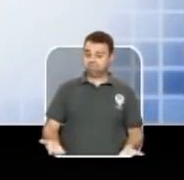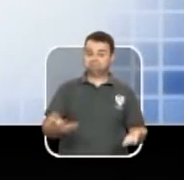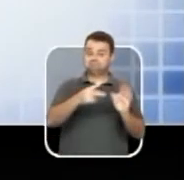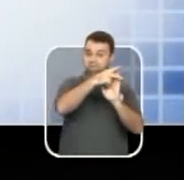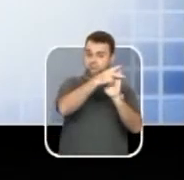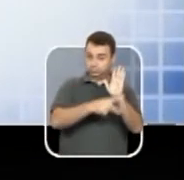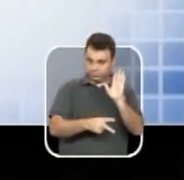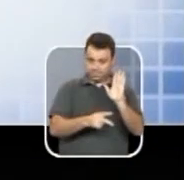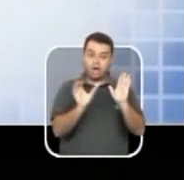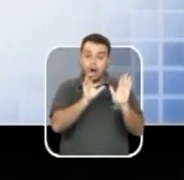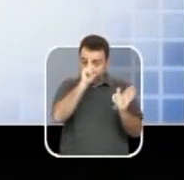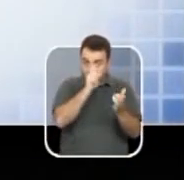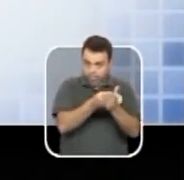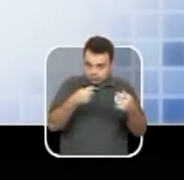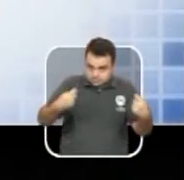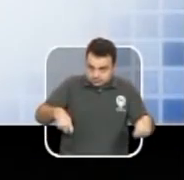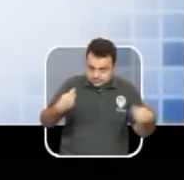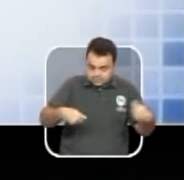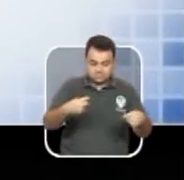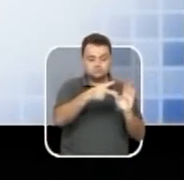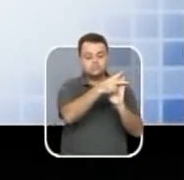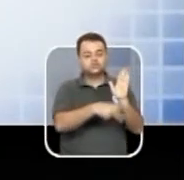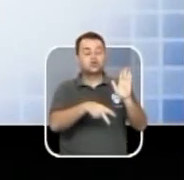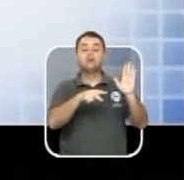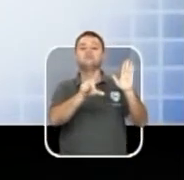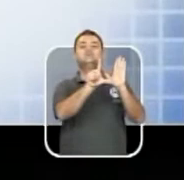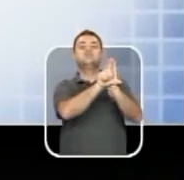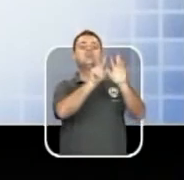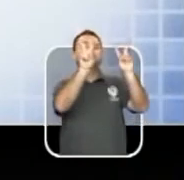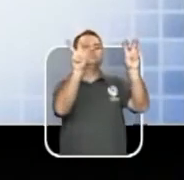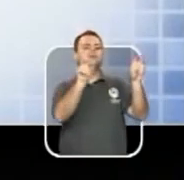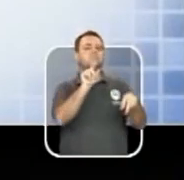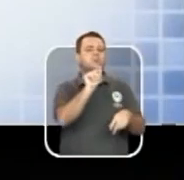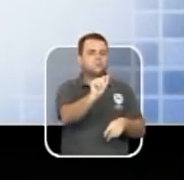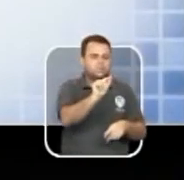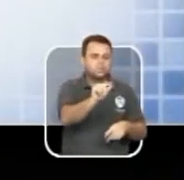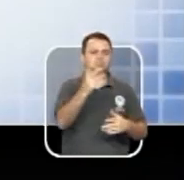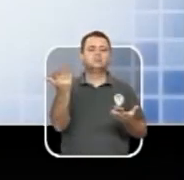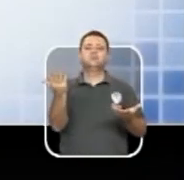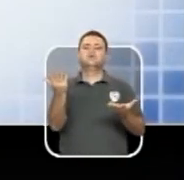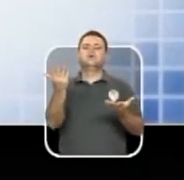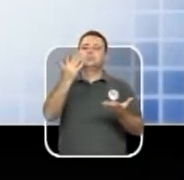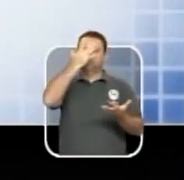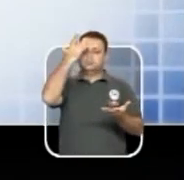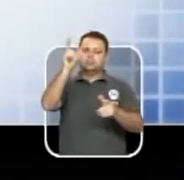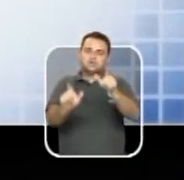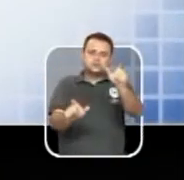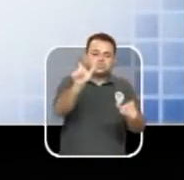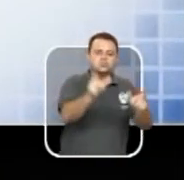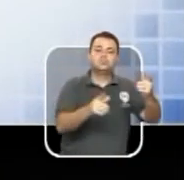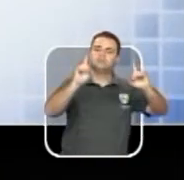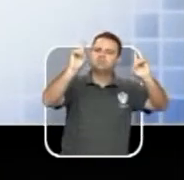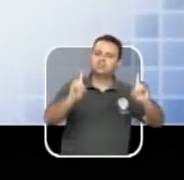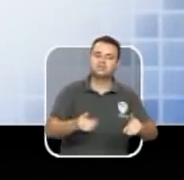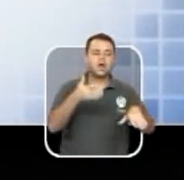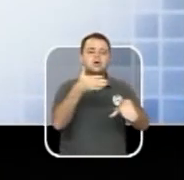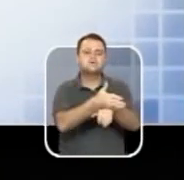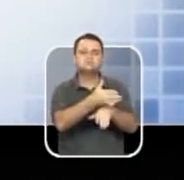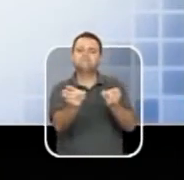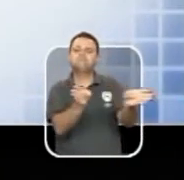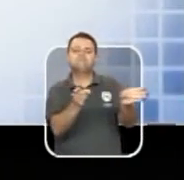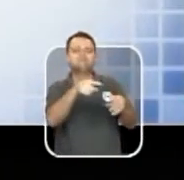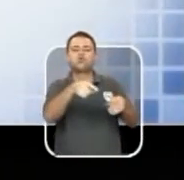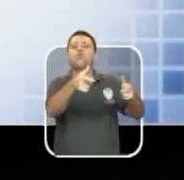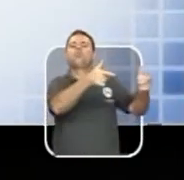aprovado em regime de urgência o projeto de lei que dispõe sobre a acessibilidade de pessoas com deficiência ou